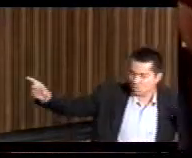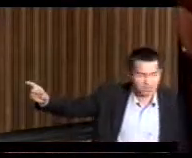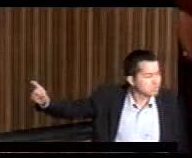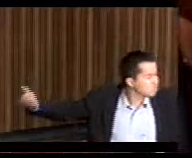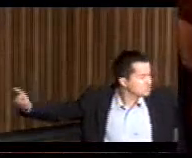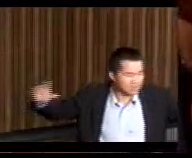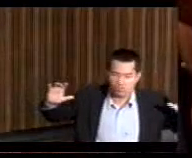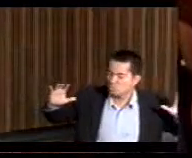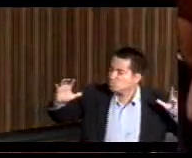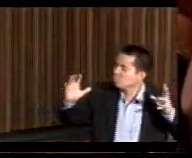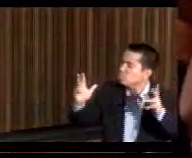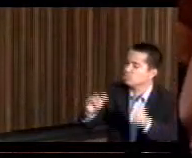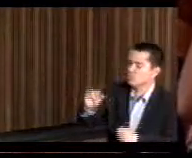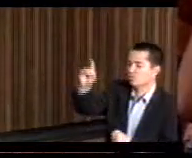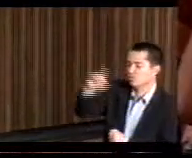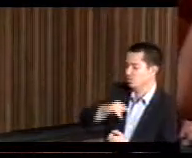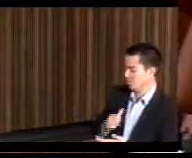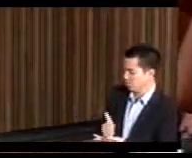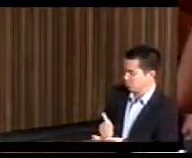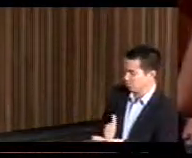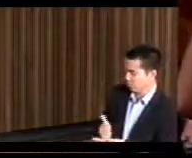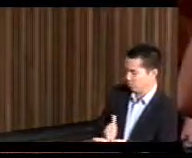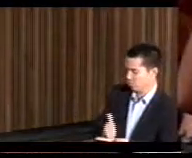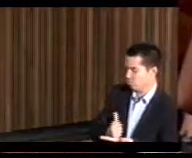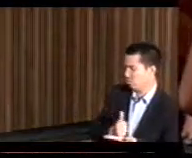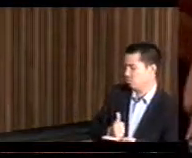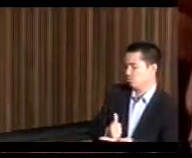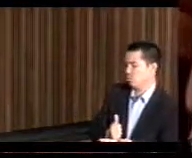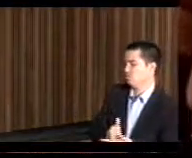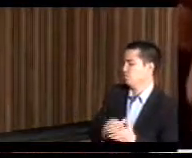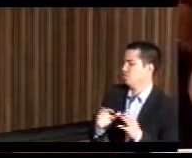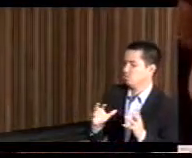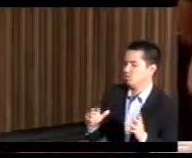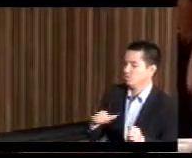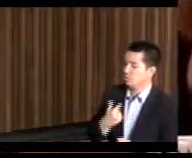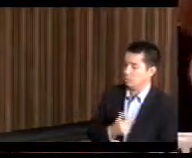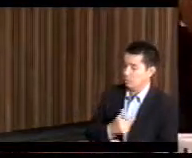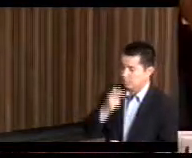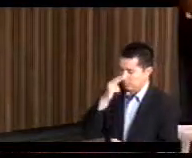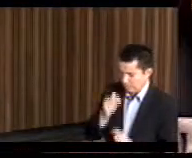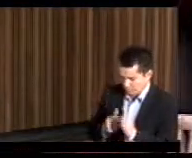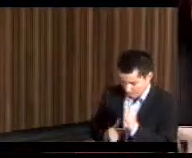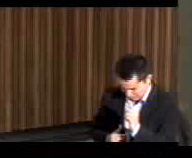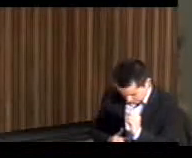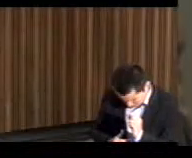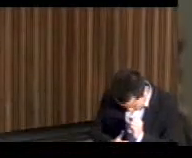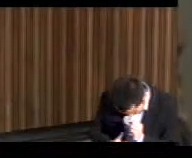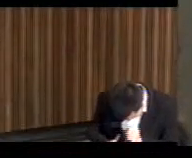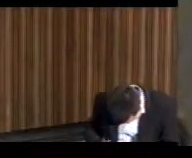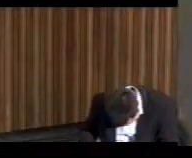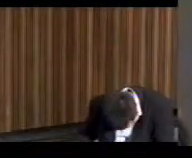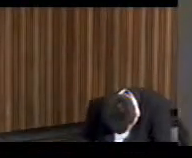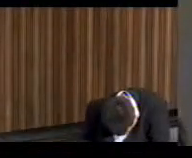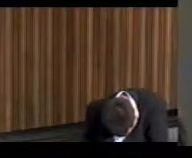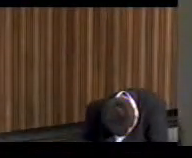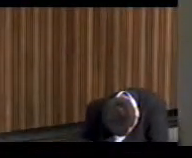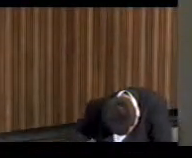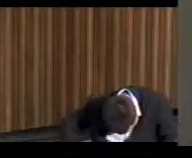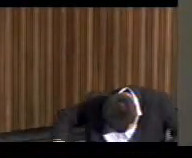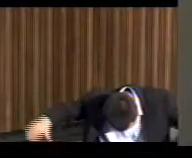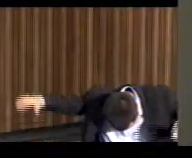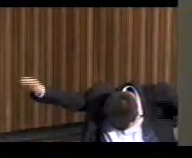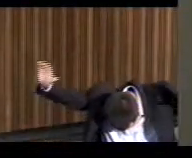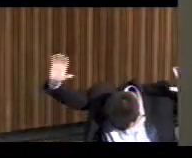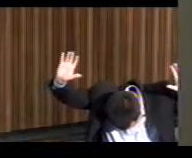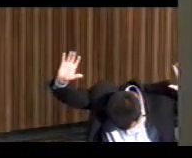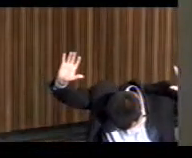teus. E nós nos sentimos tão pequeninos, humanos, como o